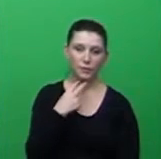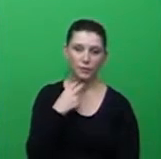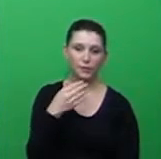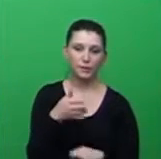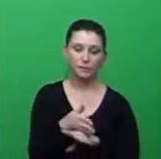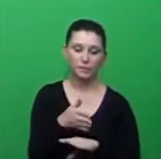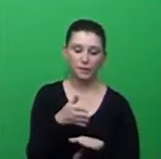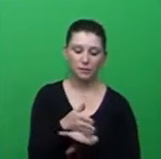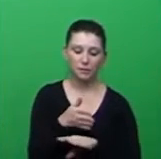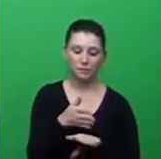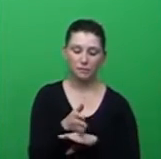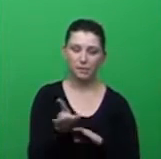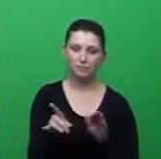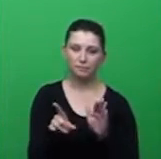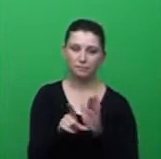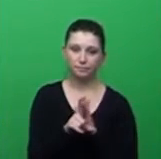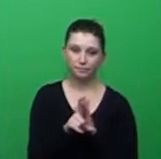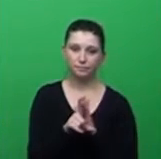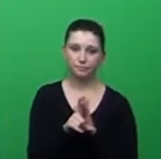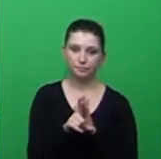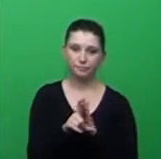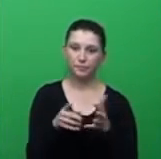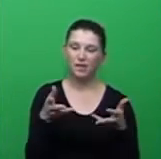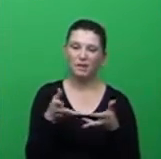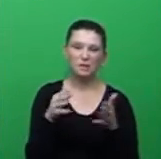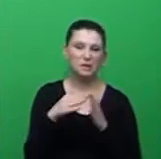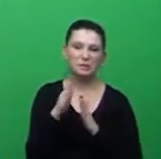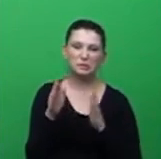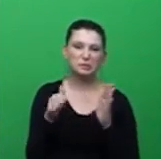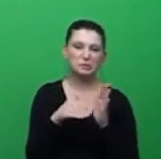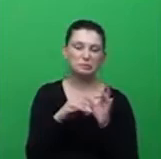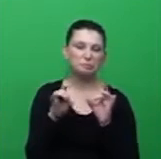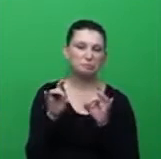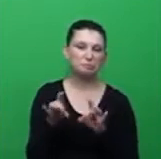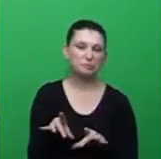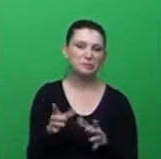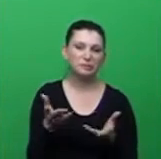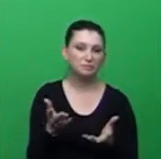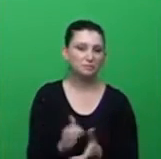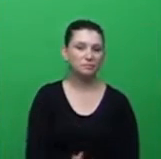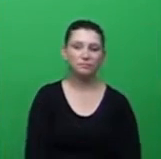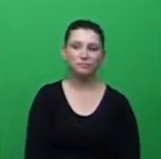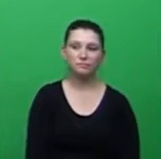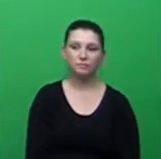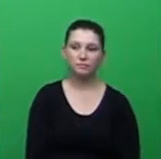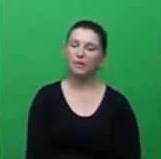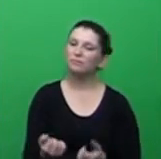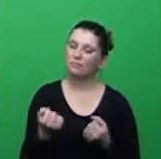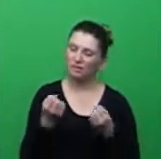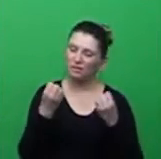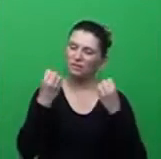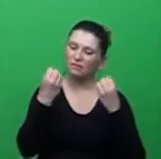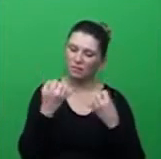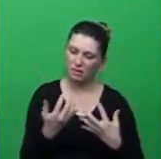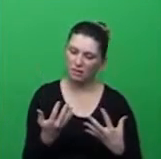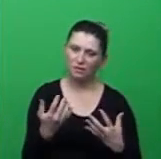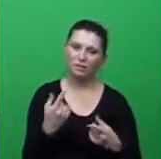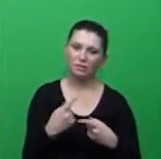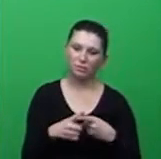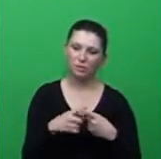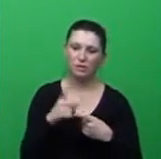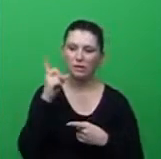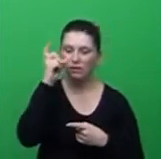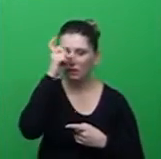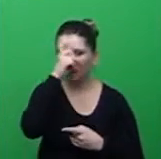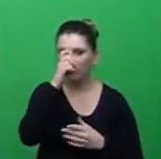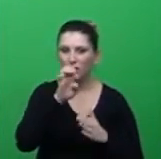da licitação e está meio que abandonando o barco. Ora, se está abandonando o barco, notifica-se, entra-se com uma ação para que uma